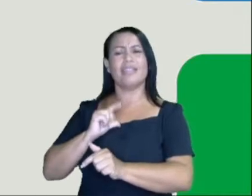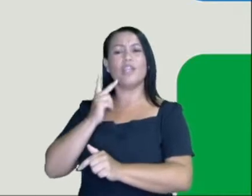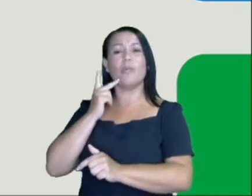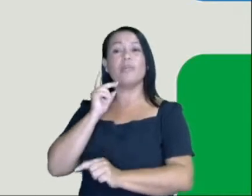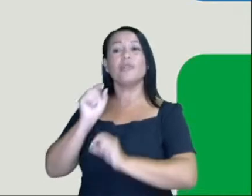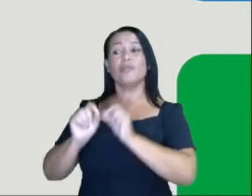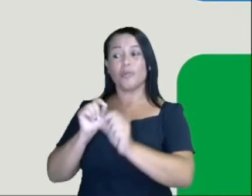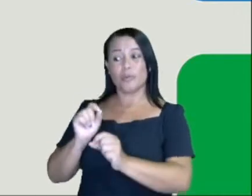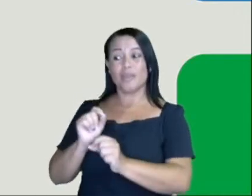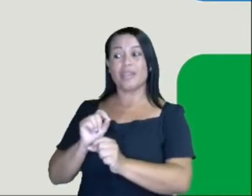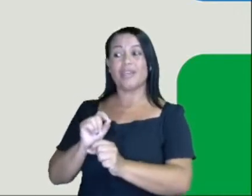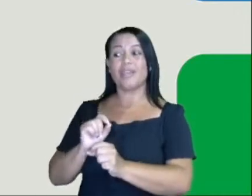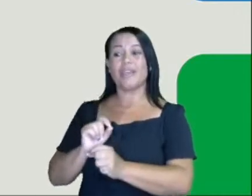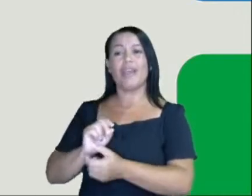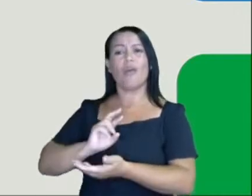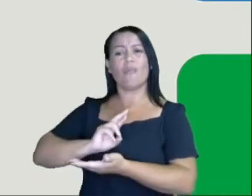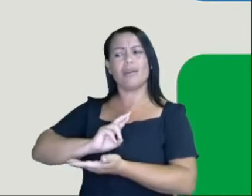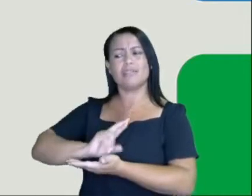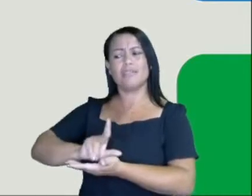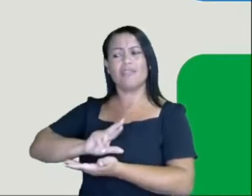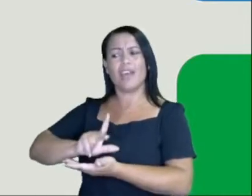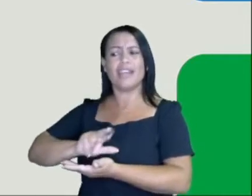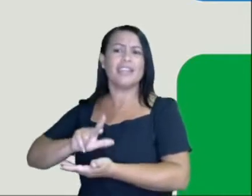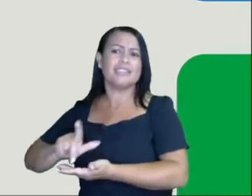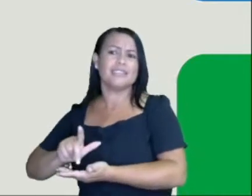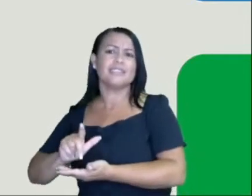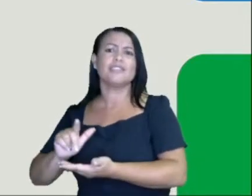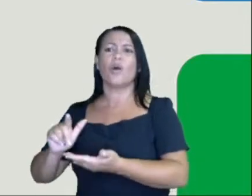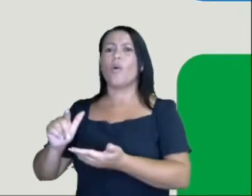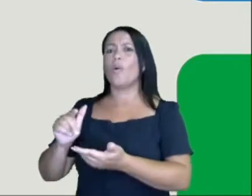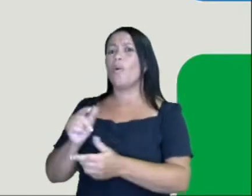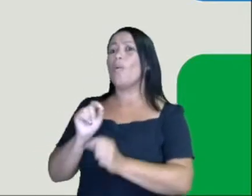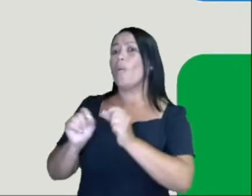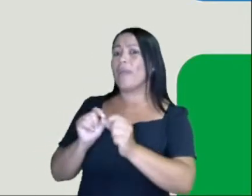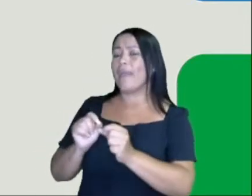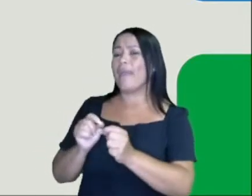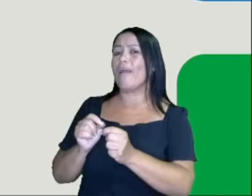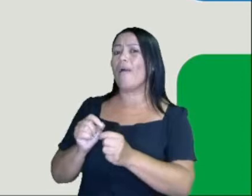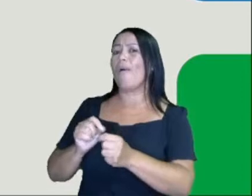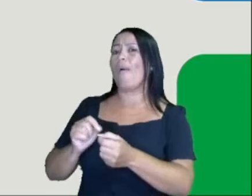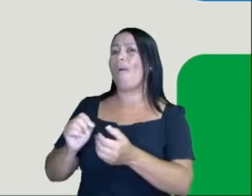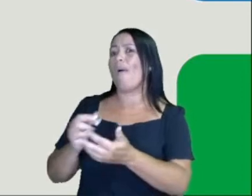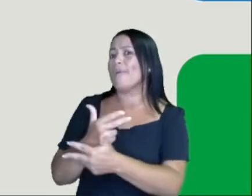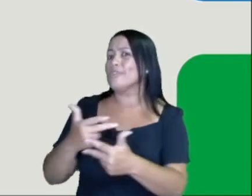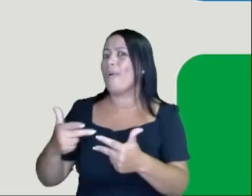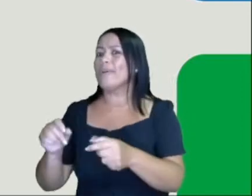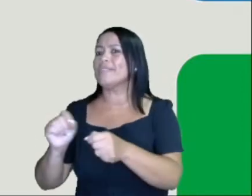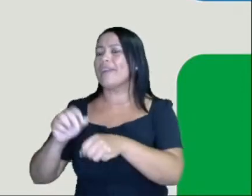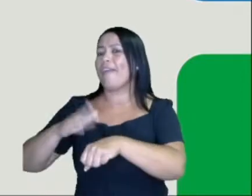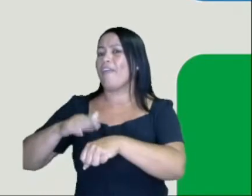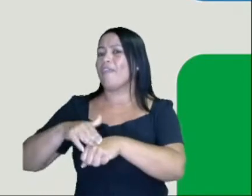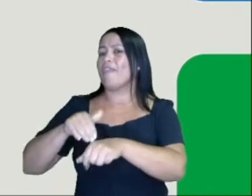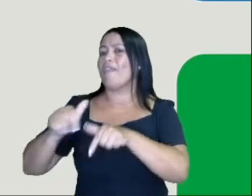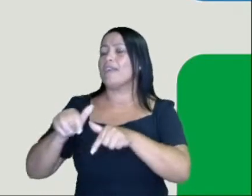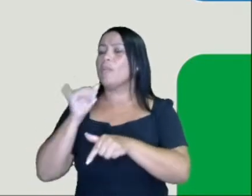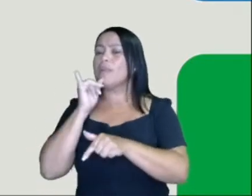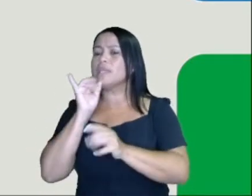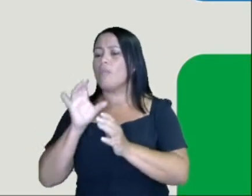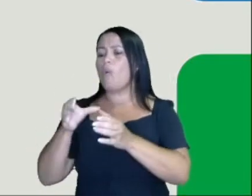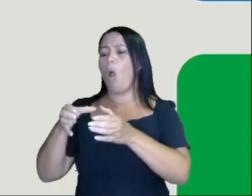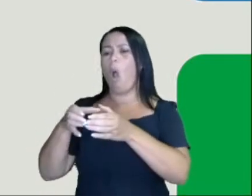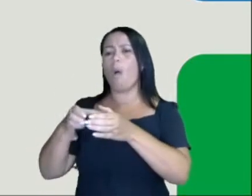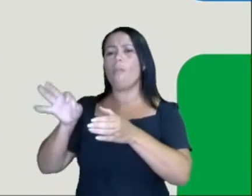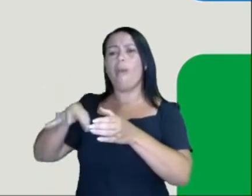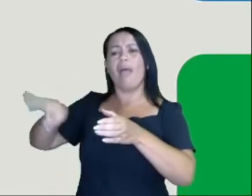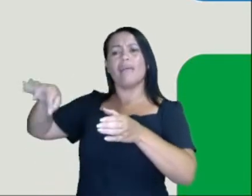uma diferença entre seus corpos e está relacionado com a atividade que exercem. Por exemplo, em uma colmeia, na